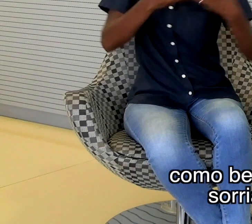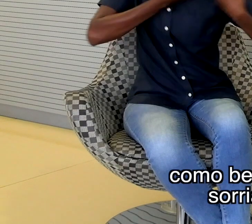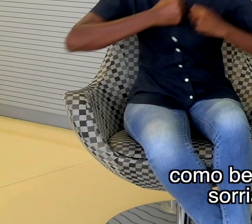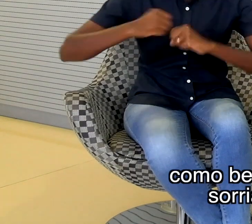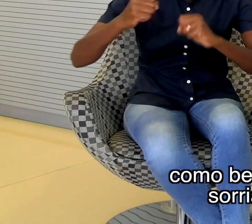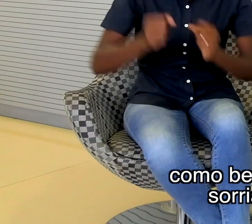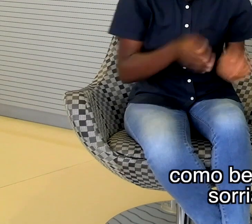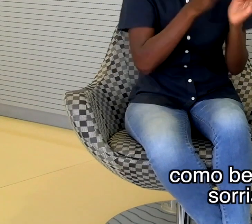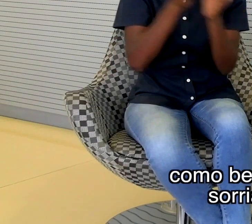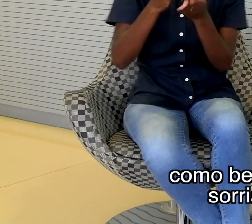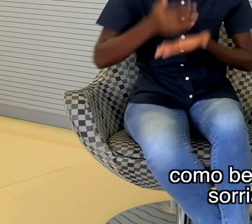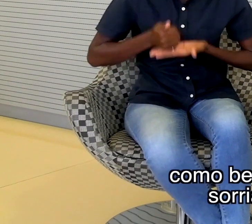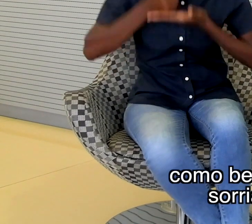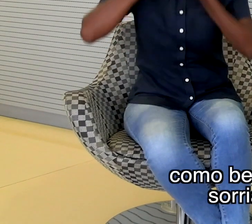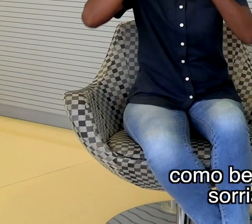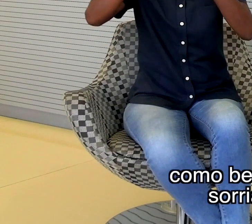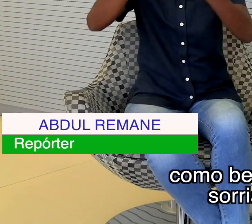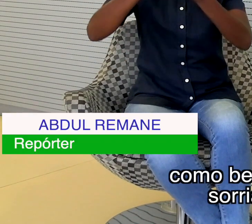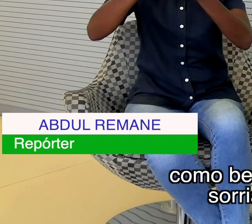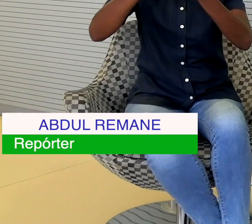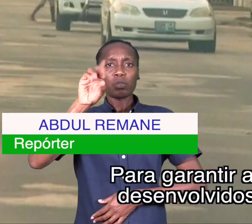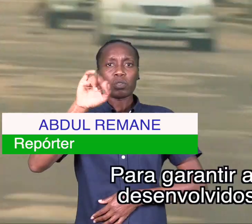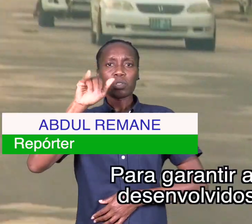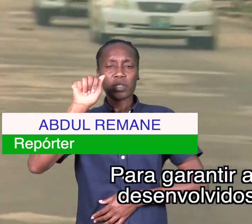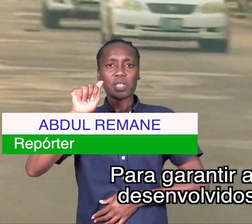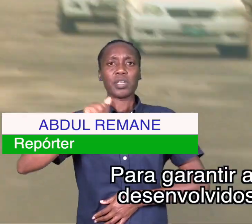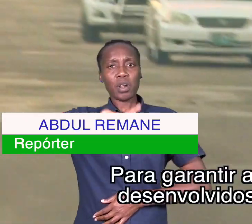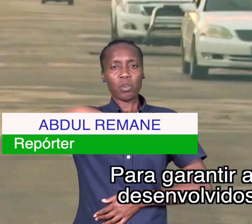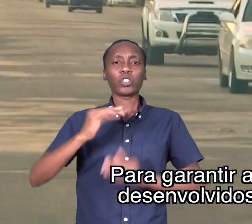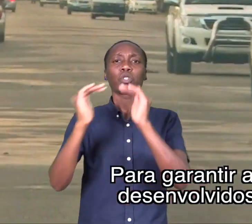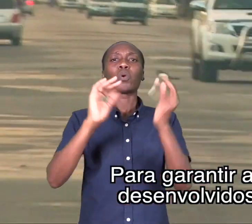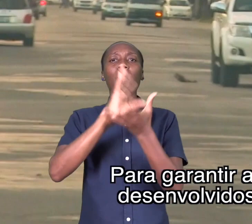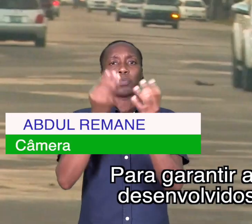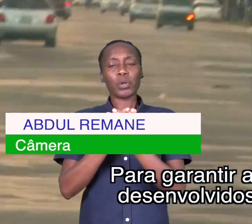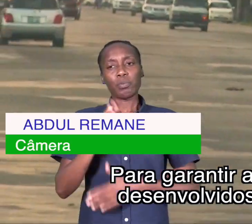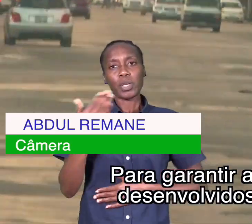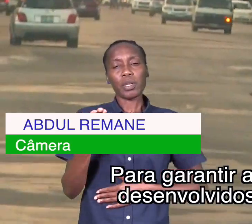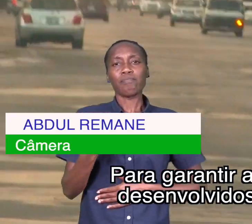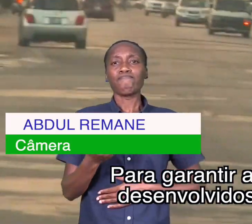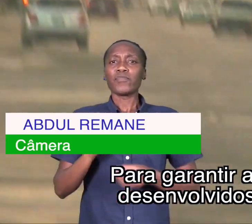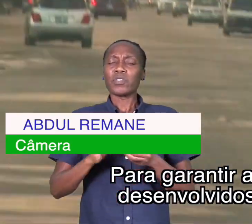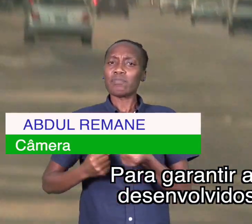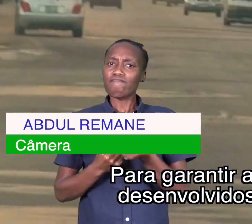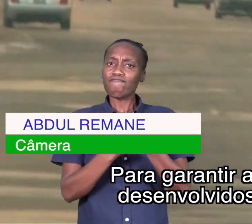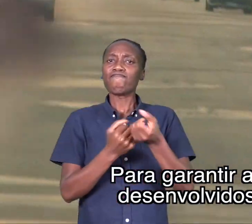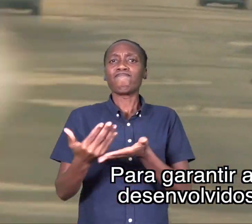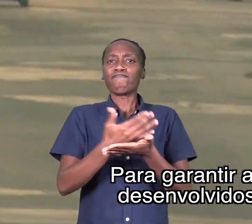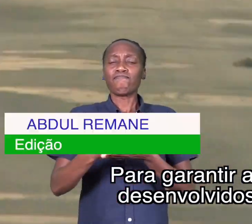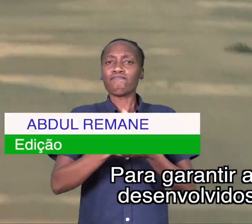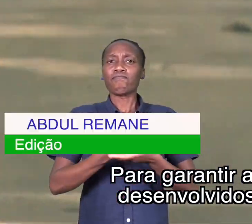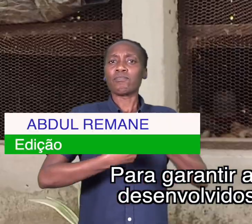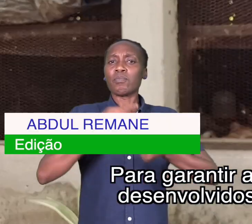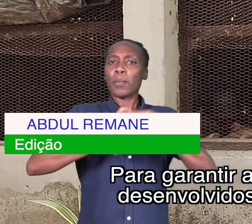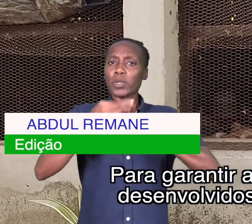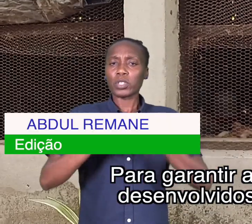beneficiários desse projeto Soria Somos Todos Iguais. Para garantir a sustentabilidade dos projetos desenvolvidos